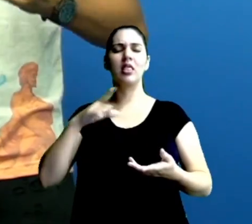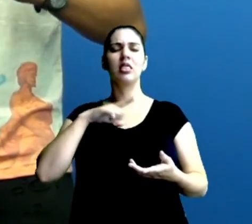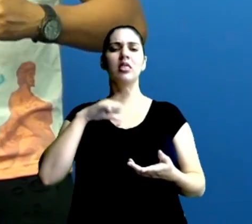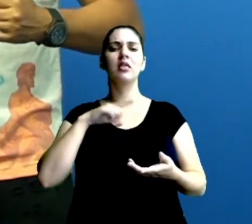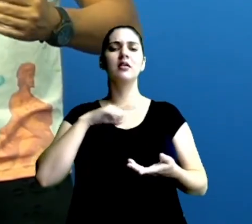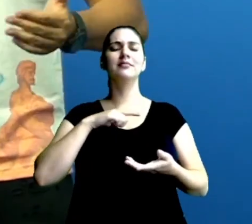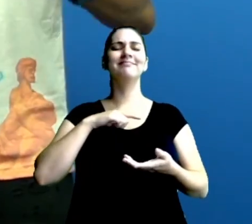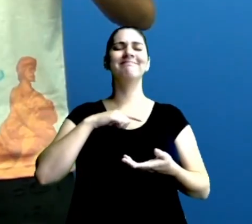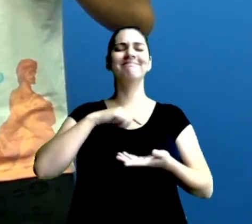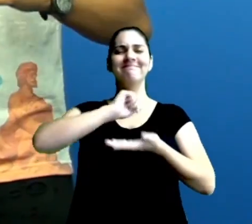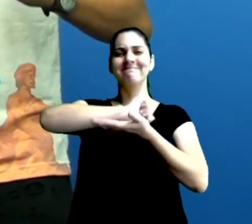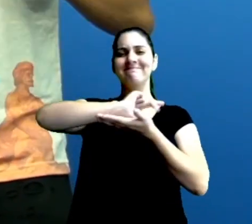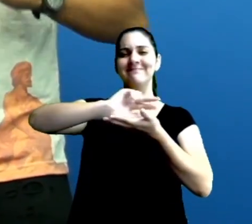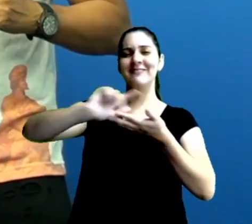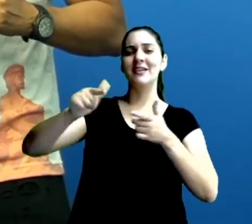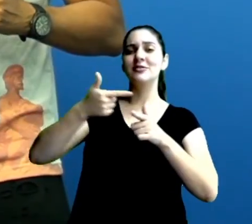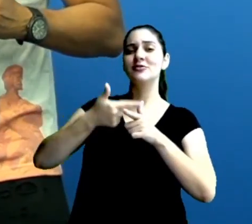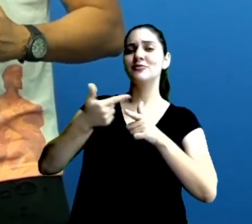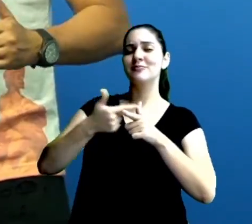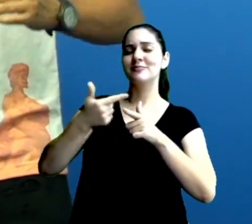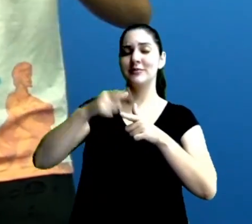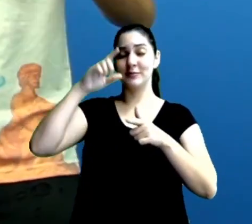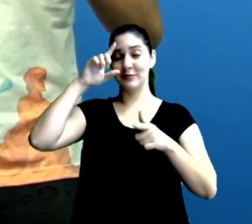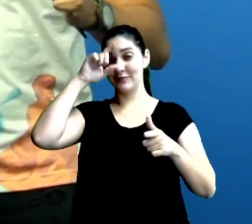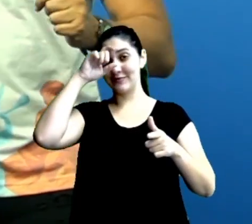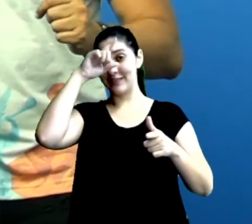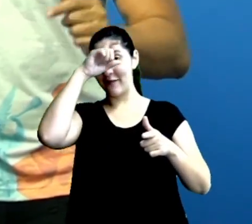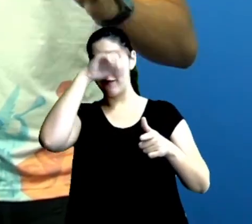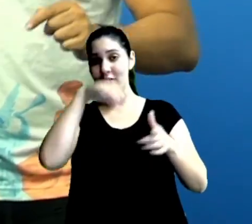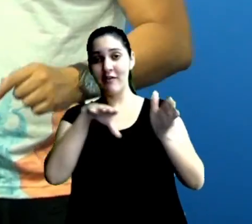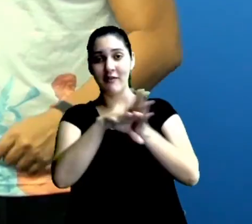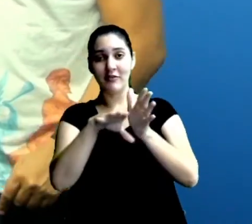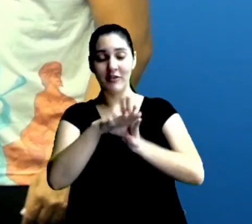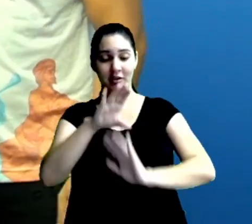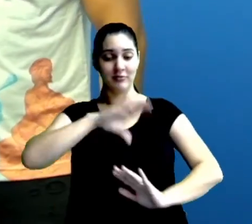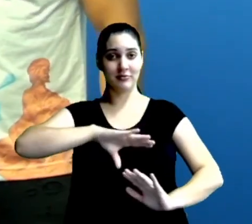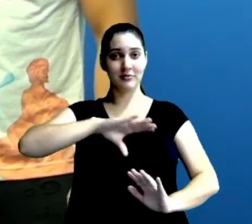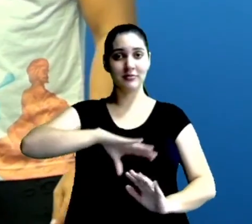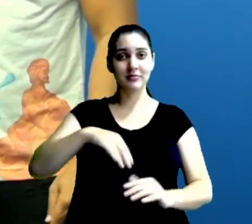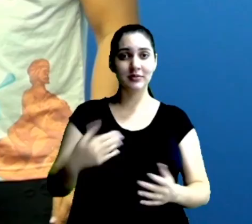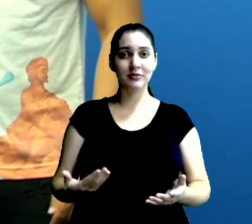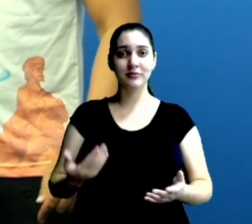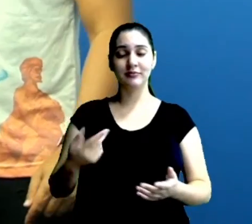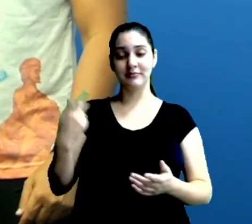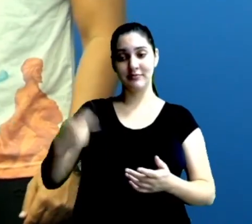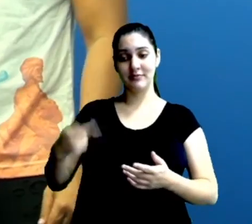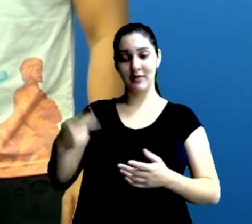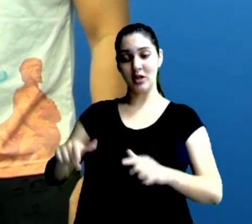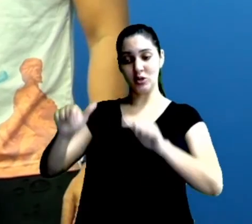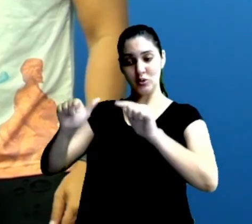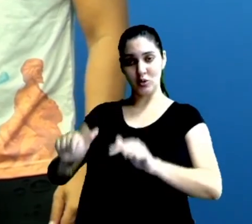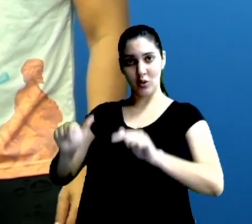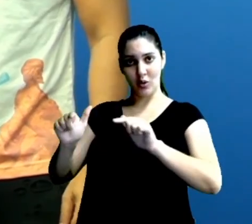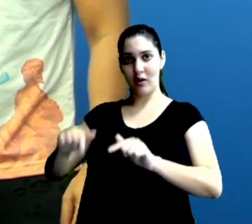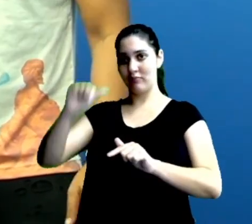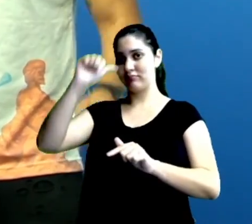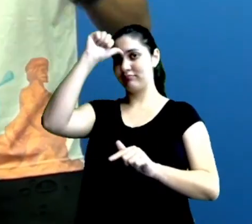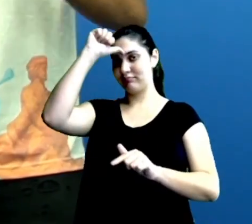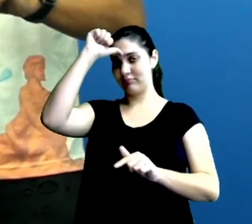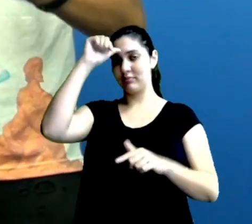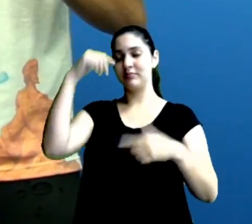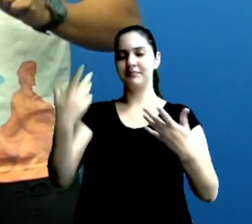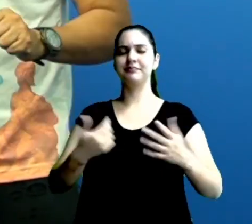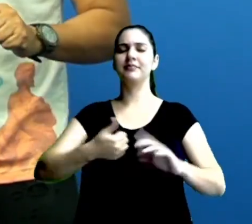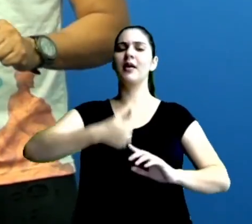série de empecilhos que dificultavam a chegada dos europeus nesse território indiano.